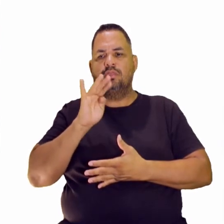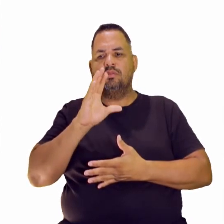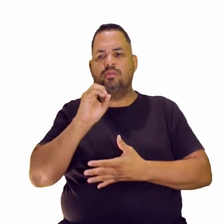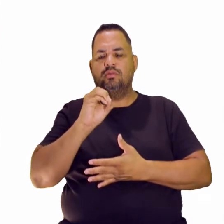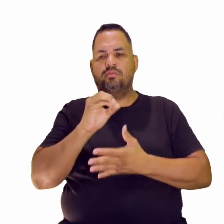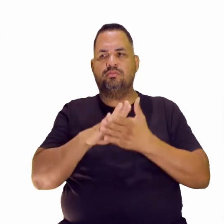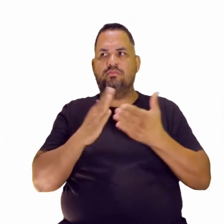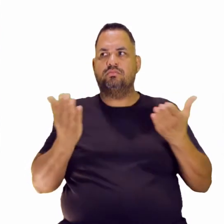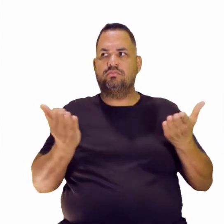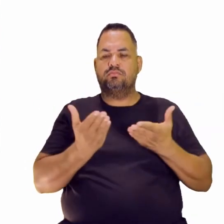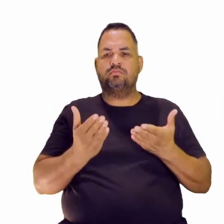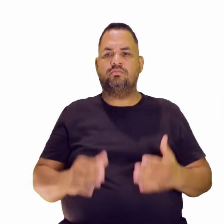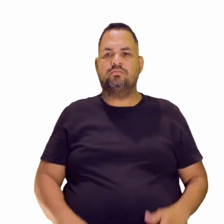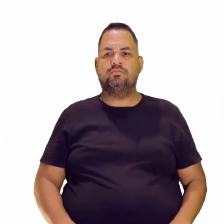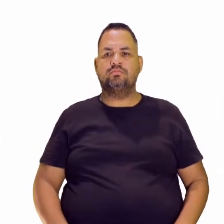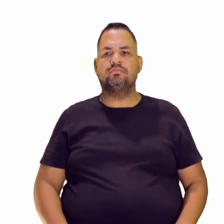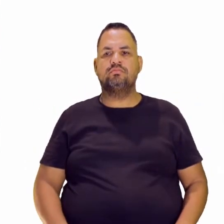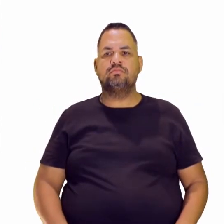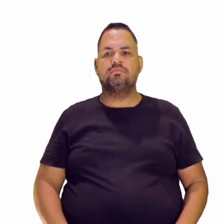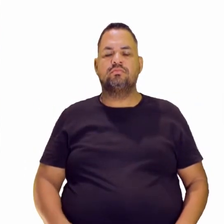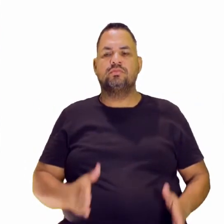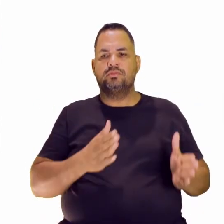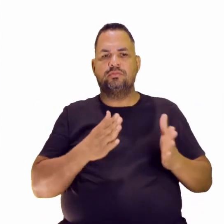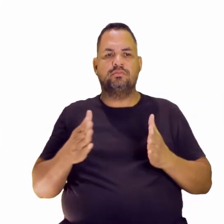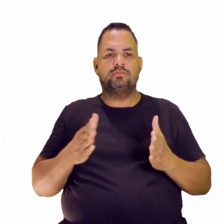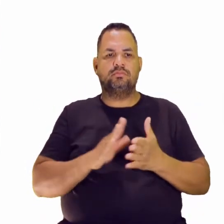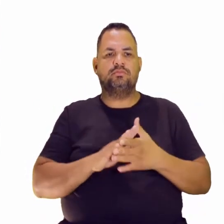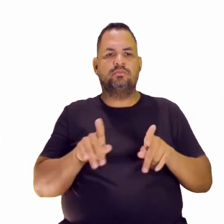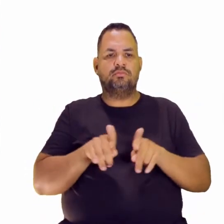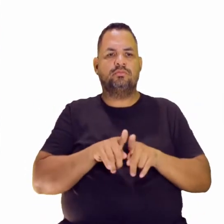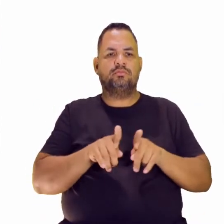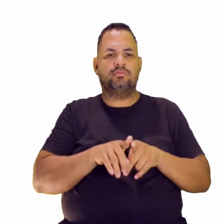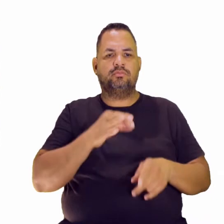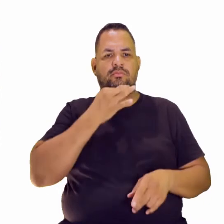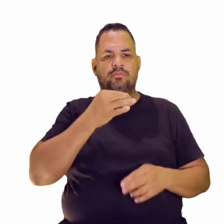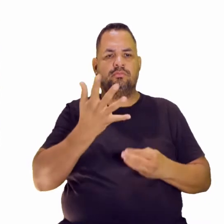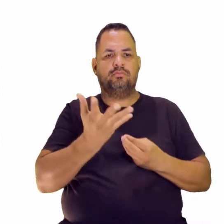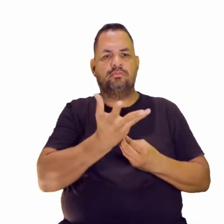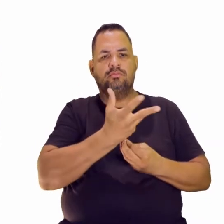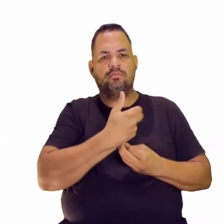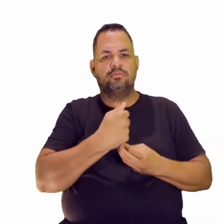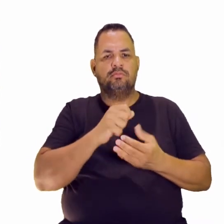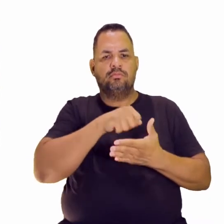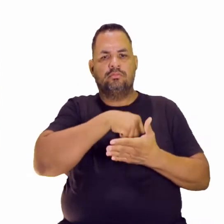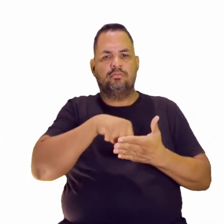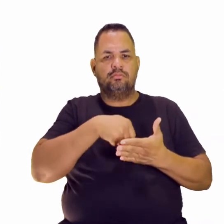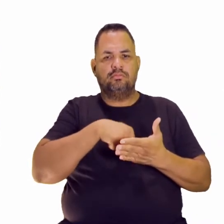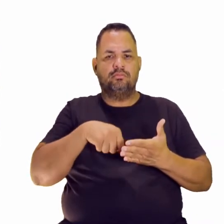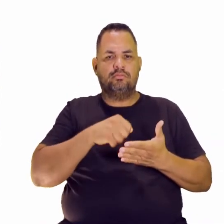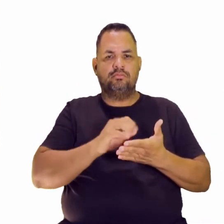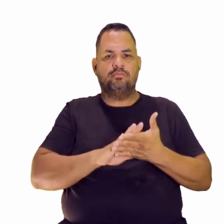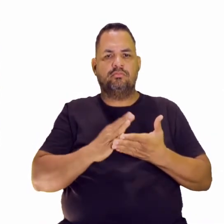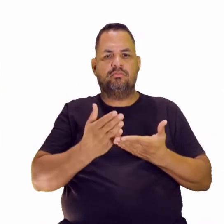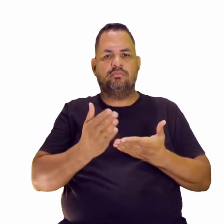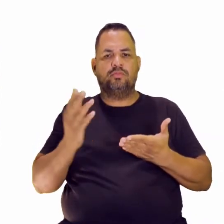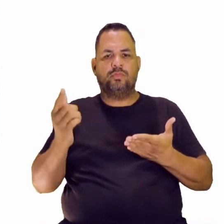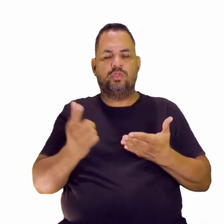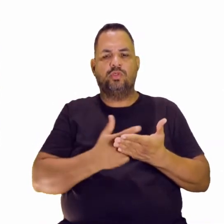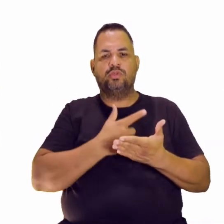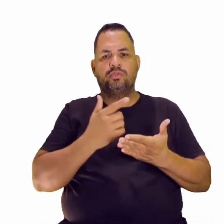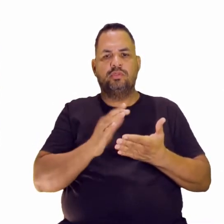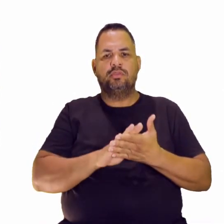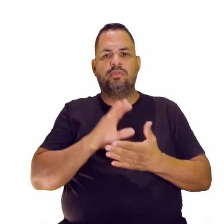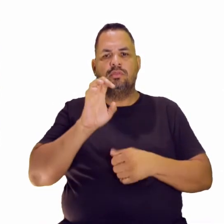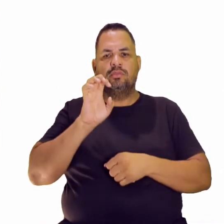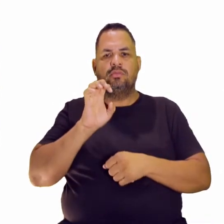nas aulas passadas, né? Que na época também era crítico de arte e escrevia para o jornal Estado de São